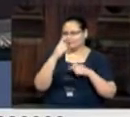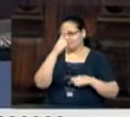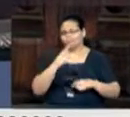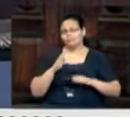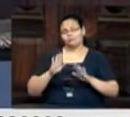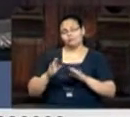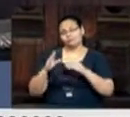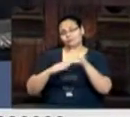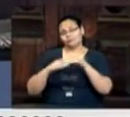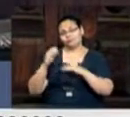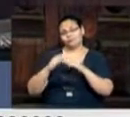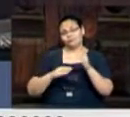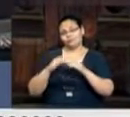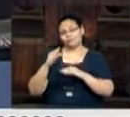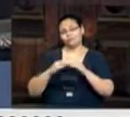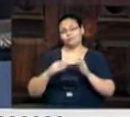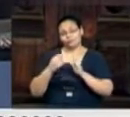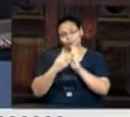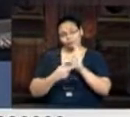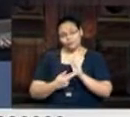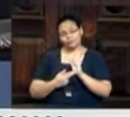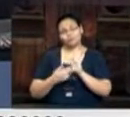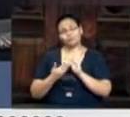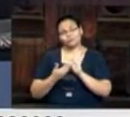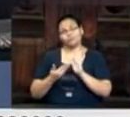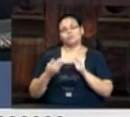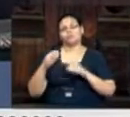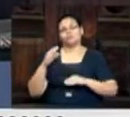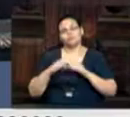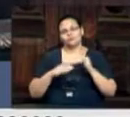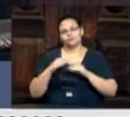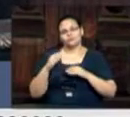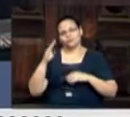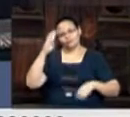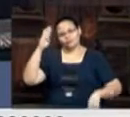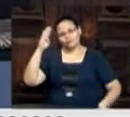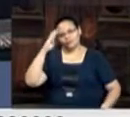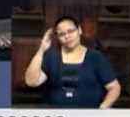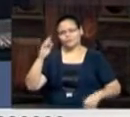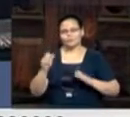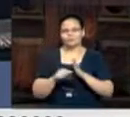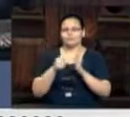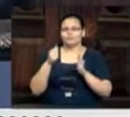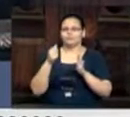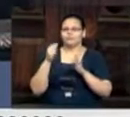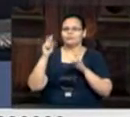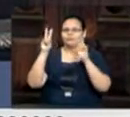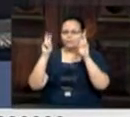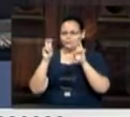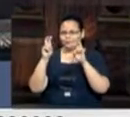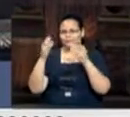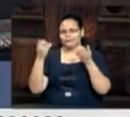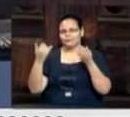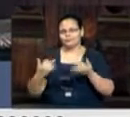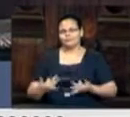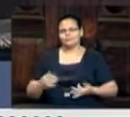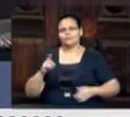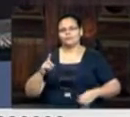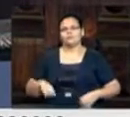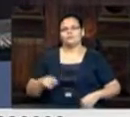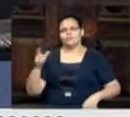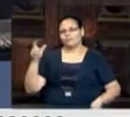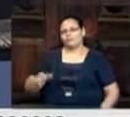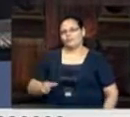concurso público, com os critérios e regras fixados pelo concurso. Portanto, foi a primeira questão que tratamos com o